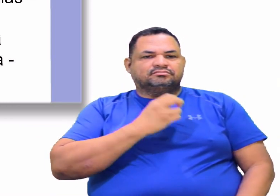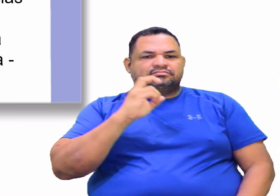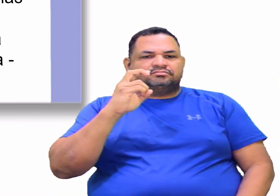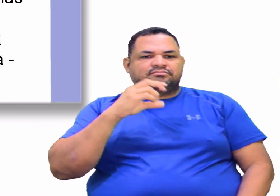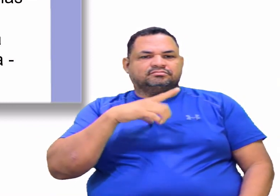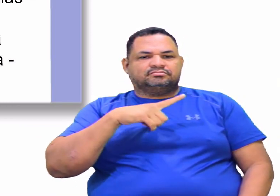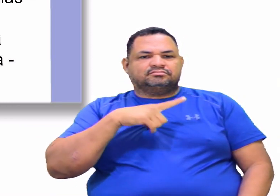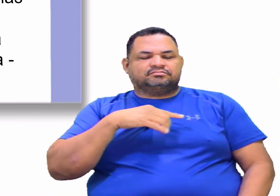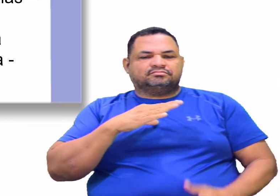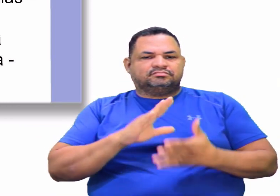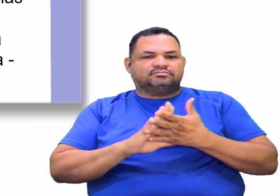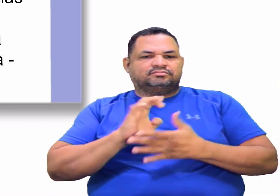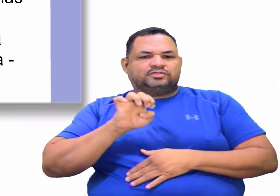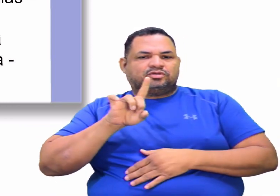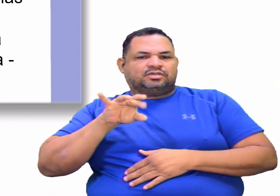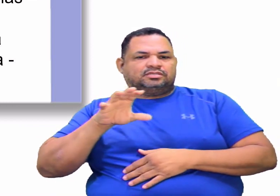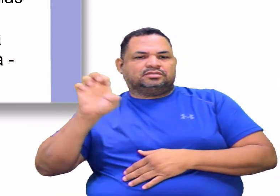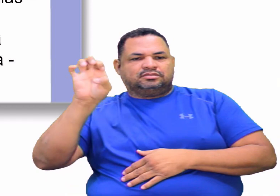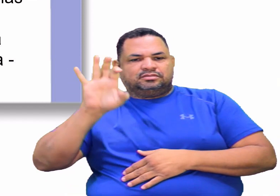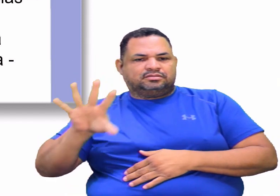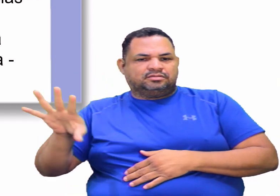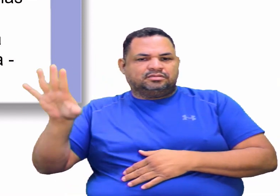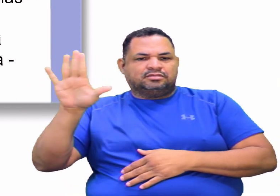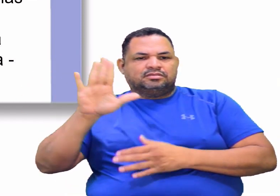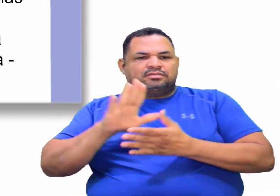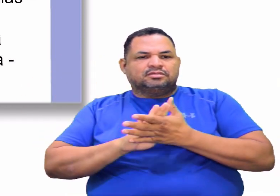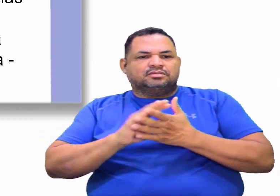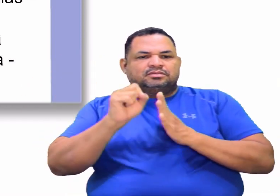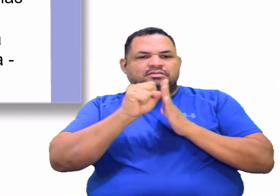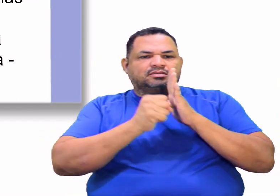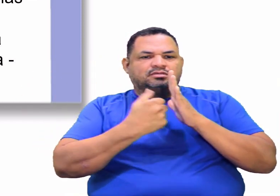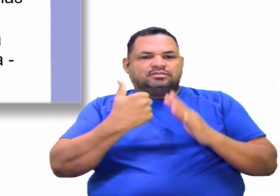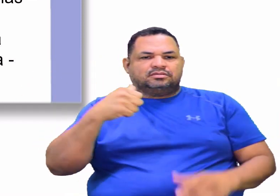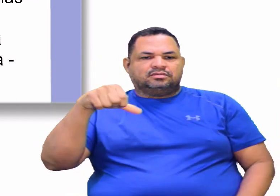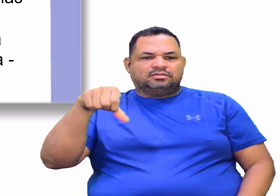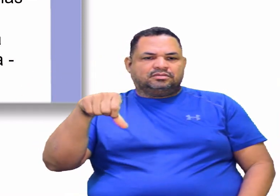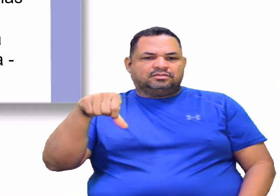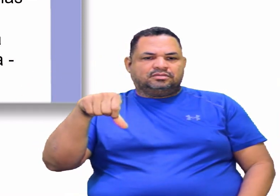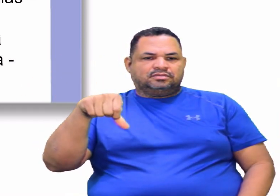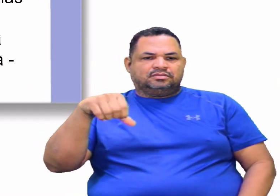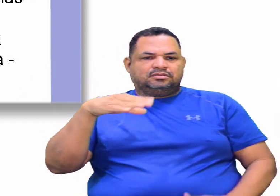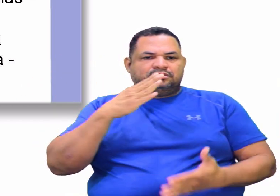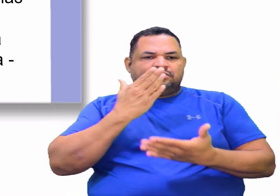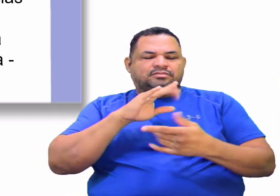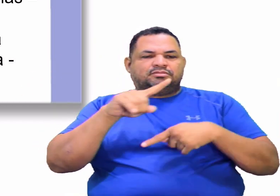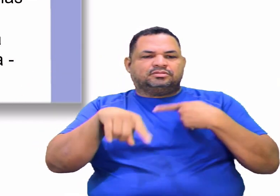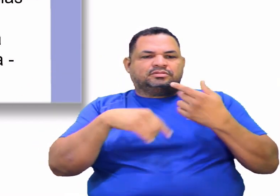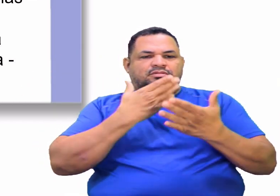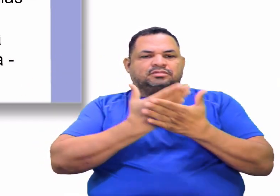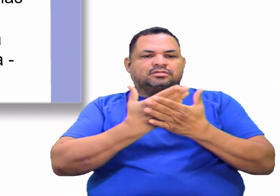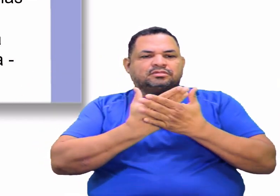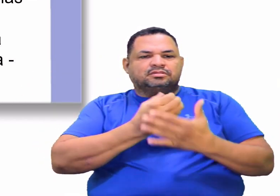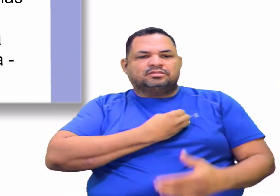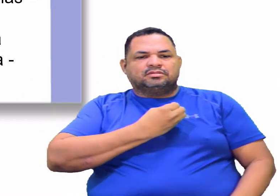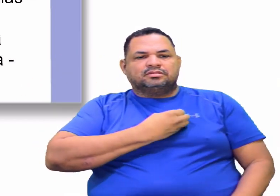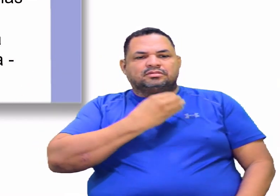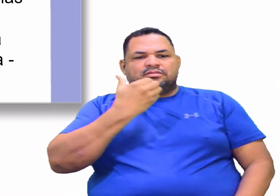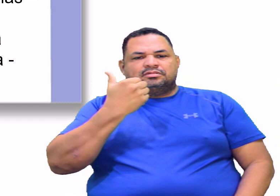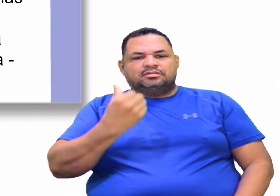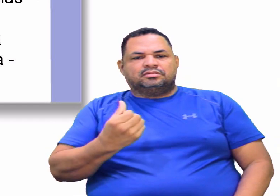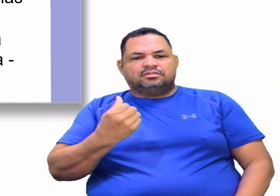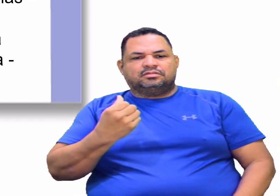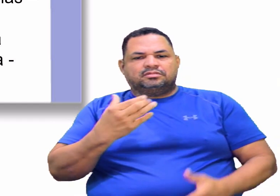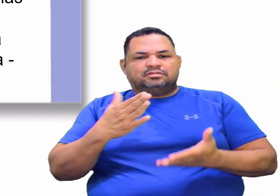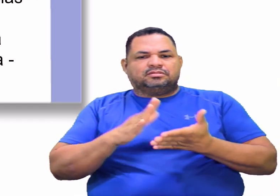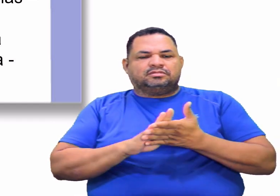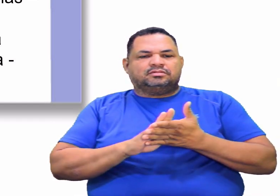temos Vanguardas Europeias, parte 1, século XIX, tá? Aula 6, Vanguardas